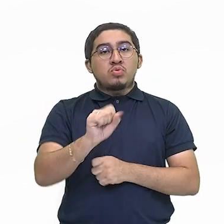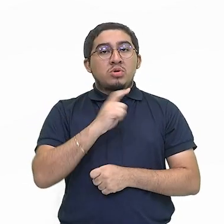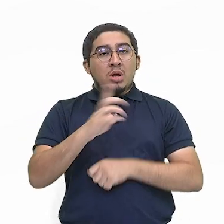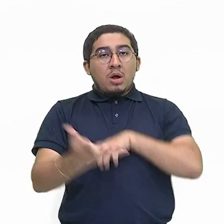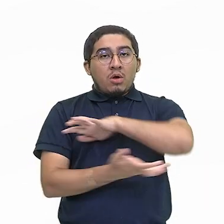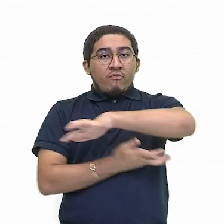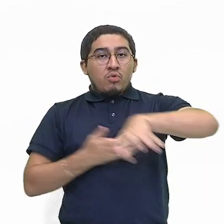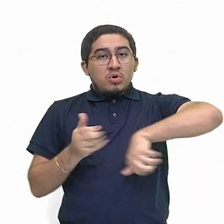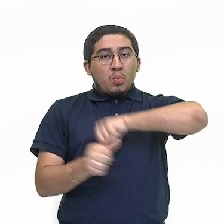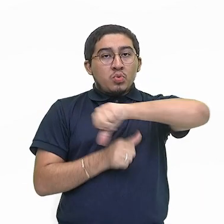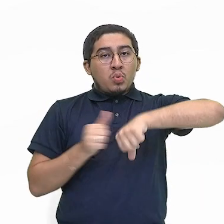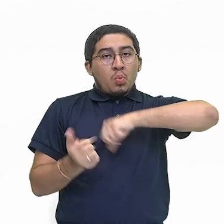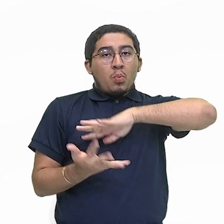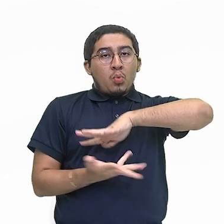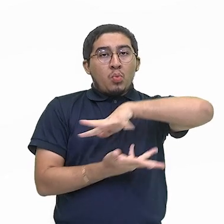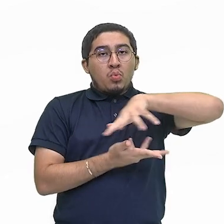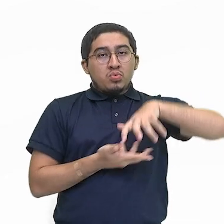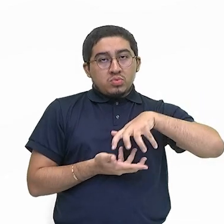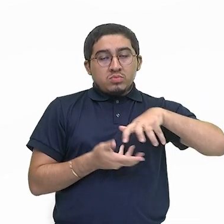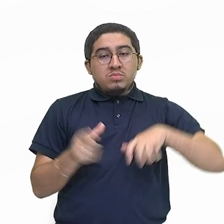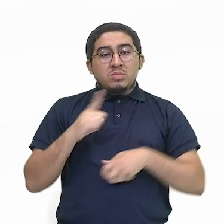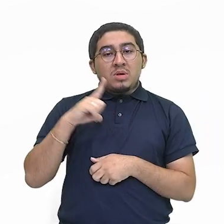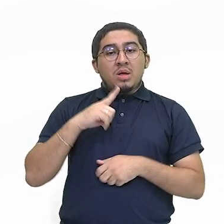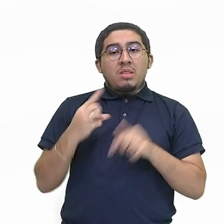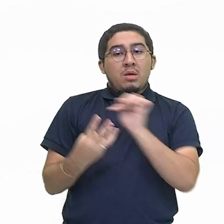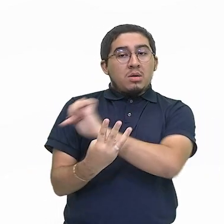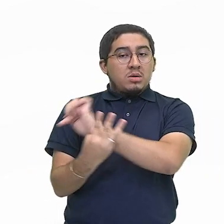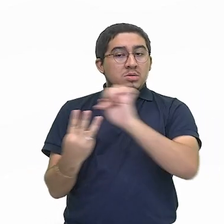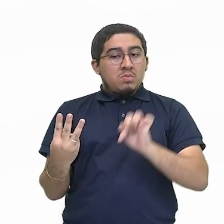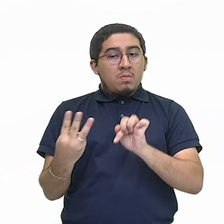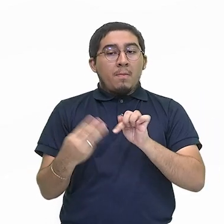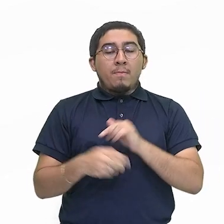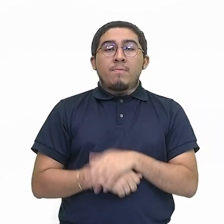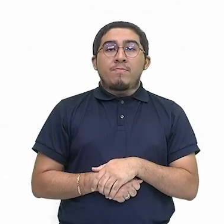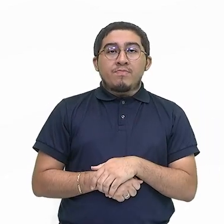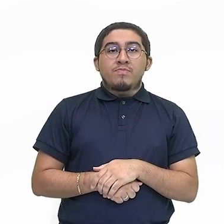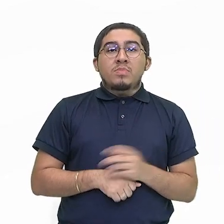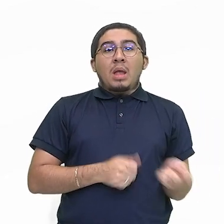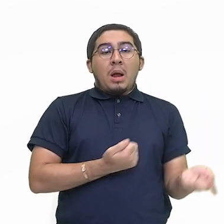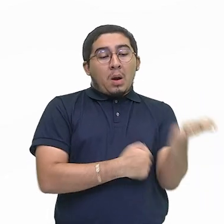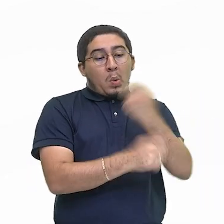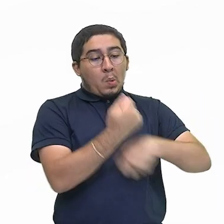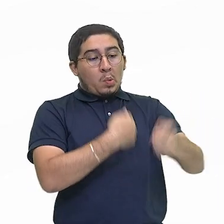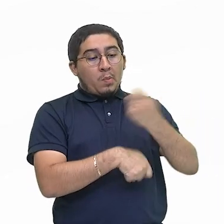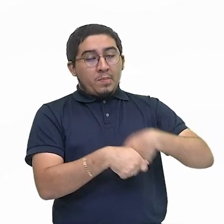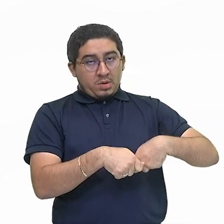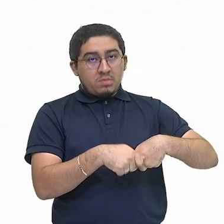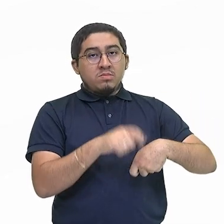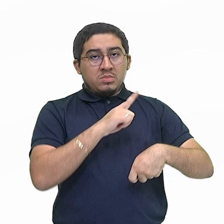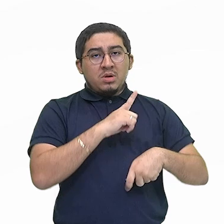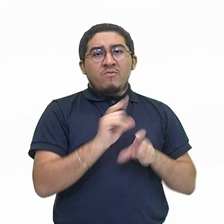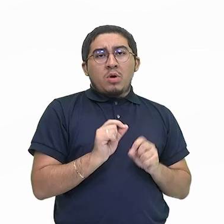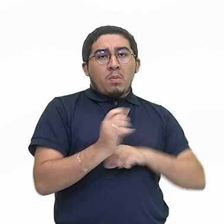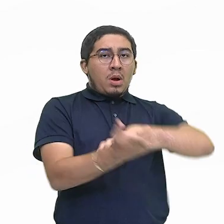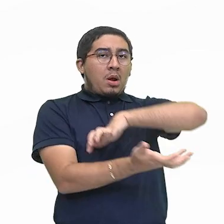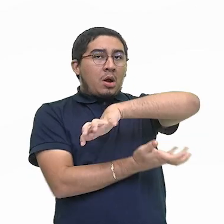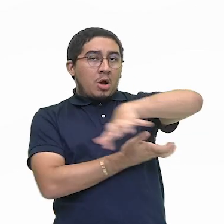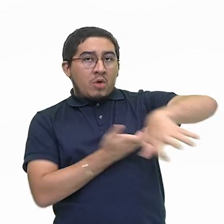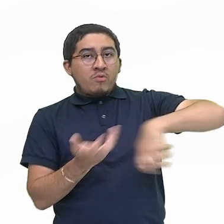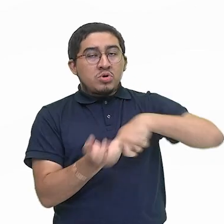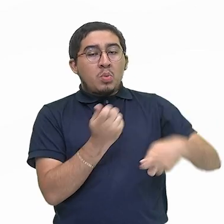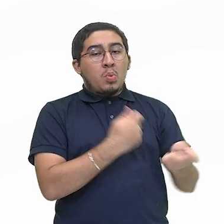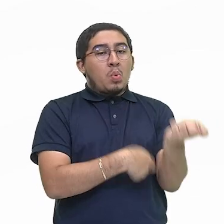que mudaram o mundo. Né? Então nós temos aí, no campo da economia, então houve uma revolução no campo